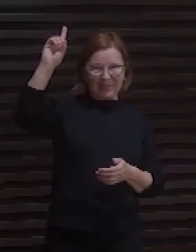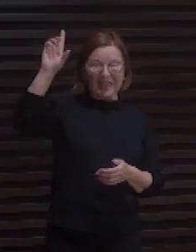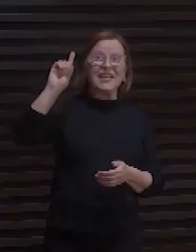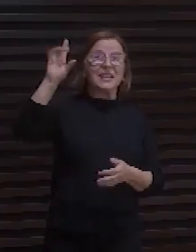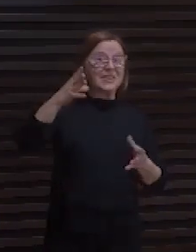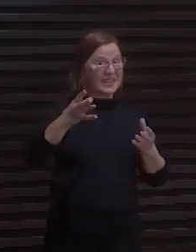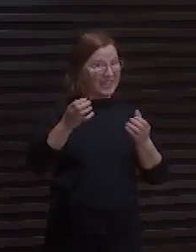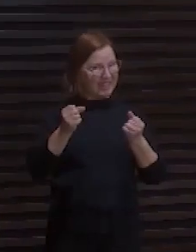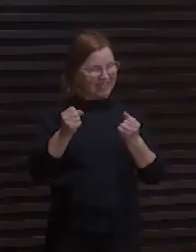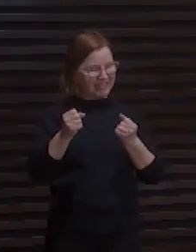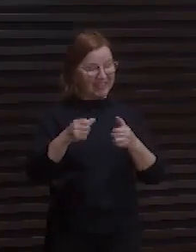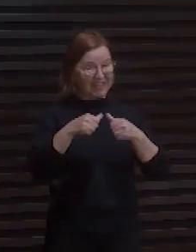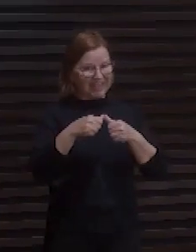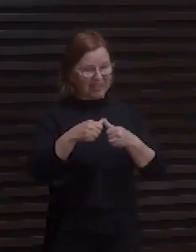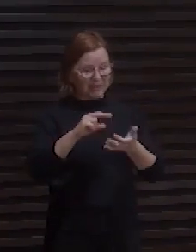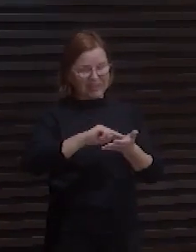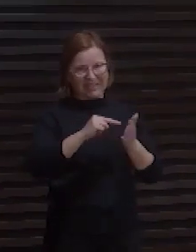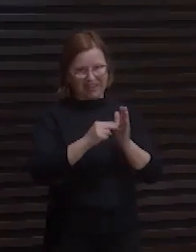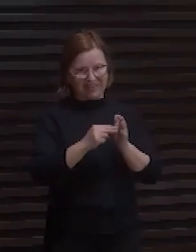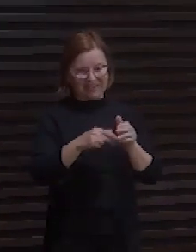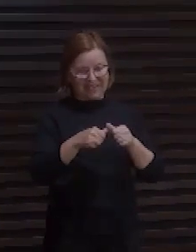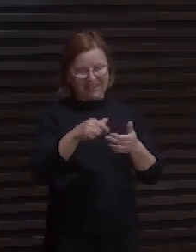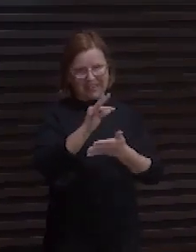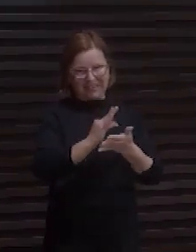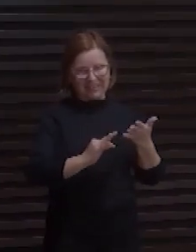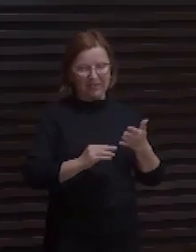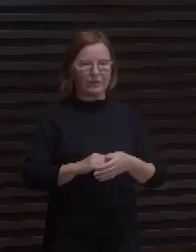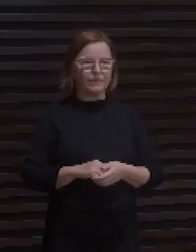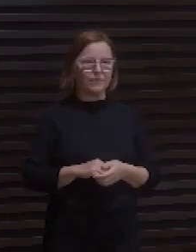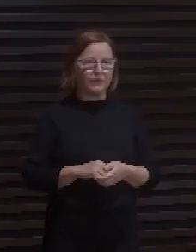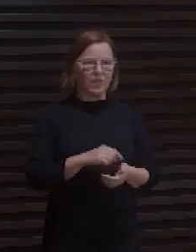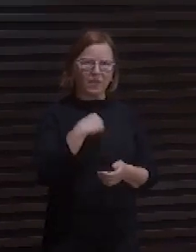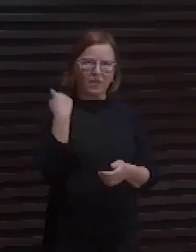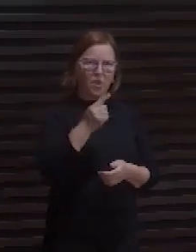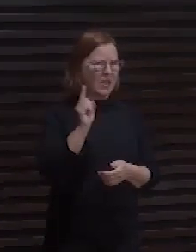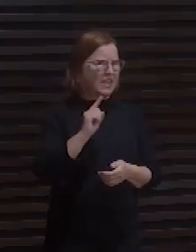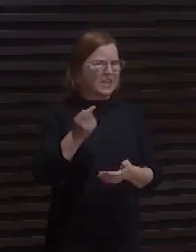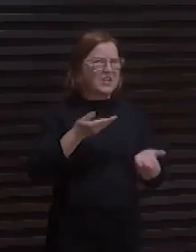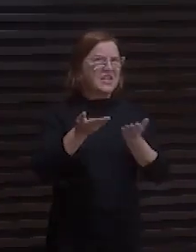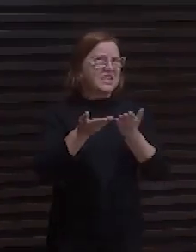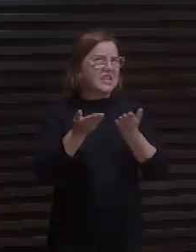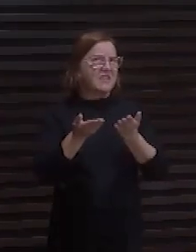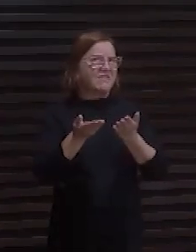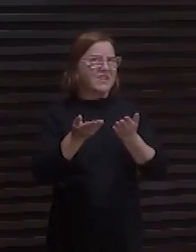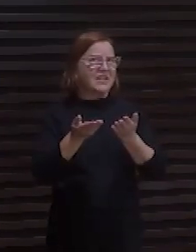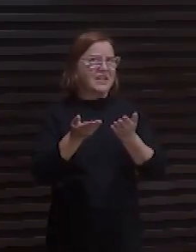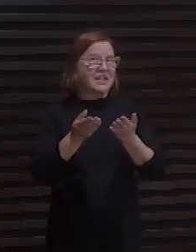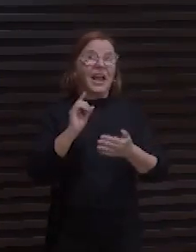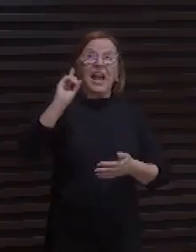Deus. É isso que está dizendo aqui o texto. Nós não vamos servir a Deus do jeito que me